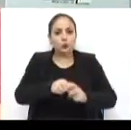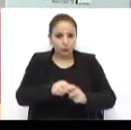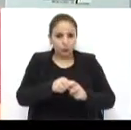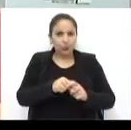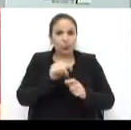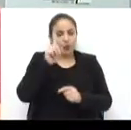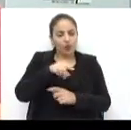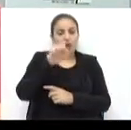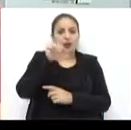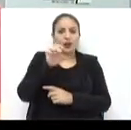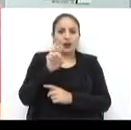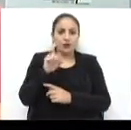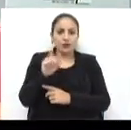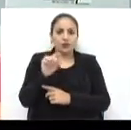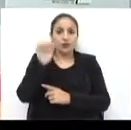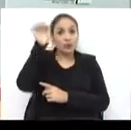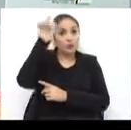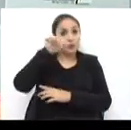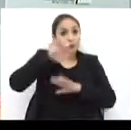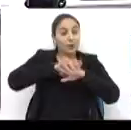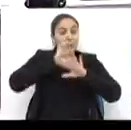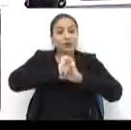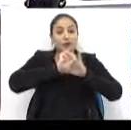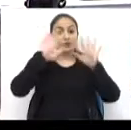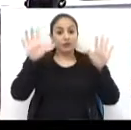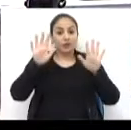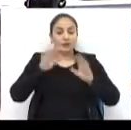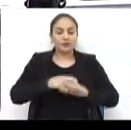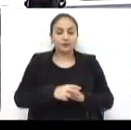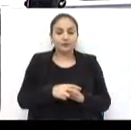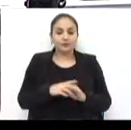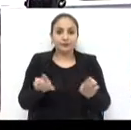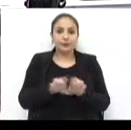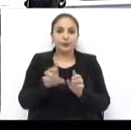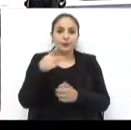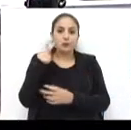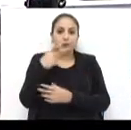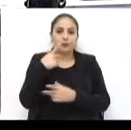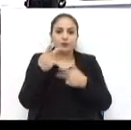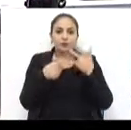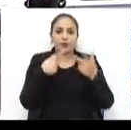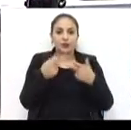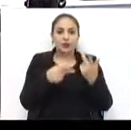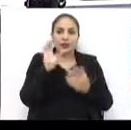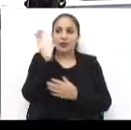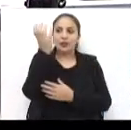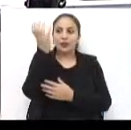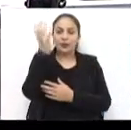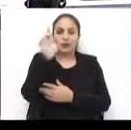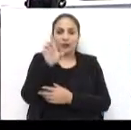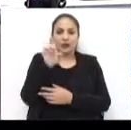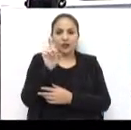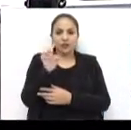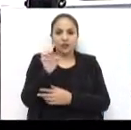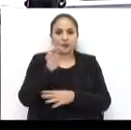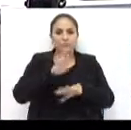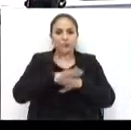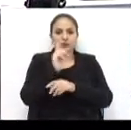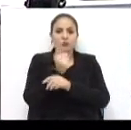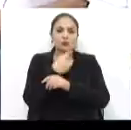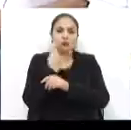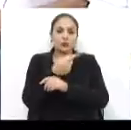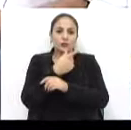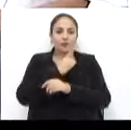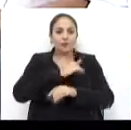esta tecnologia que ilumina mais. O parlamentar também ressalta que as lâmpadas de LED são mais